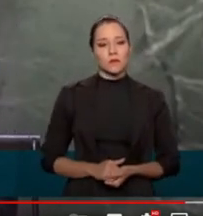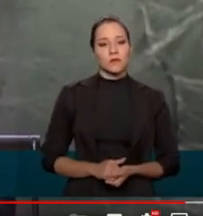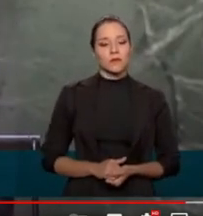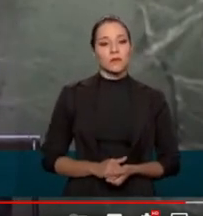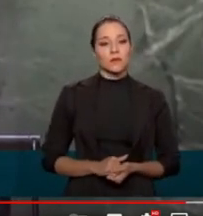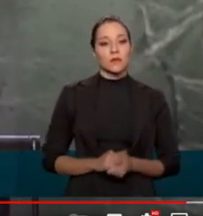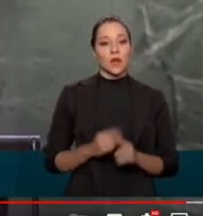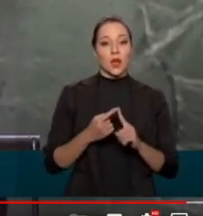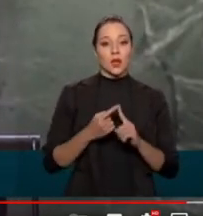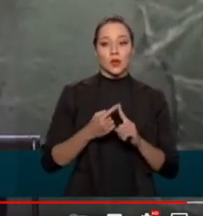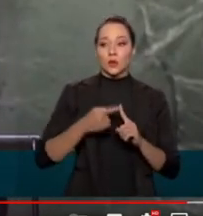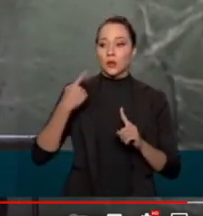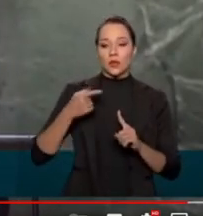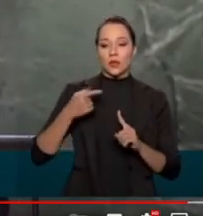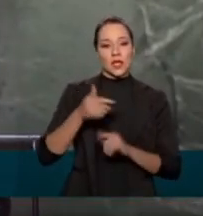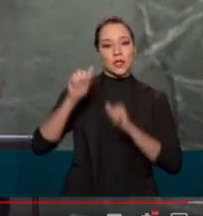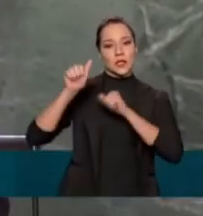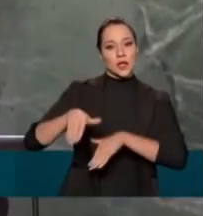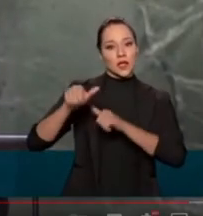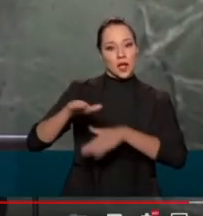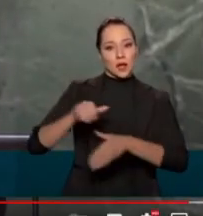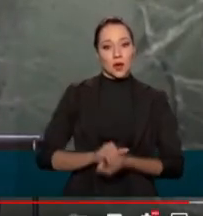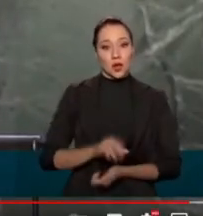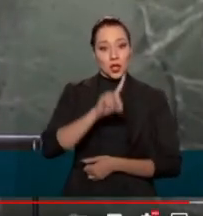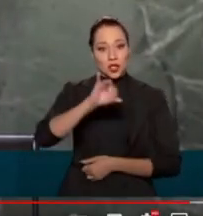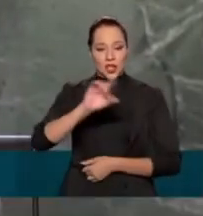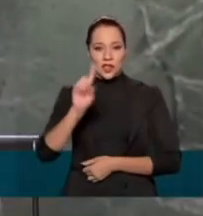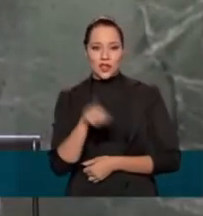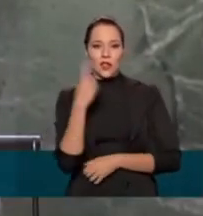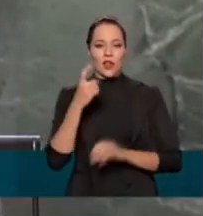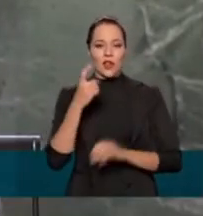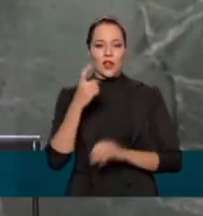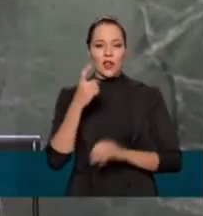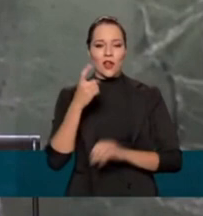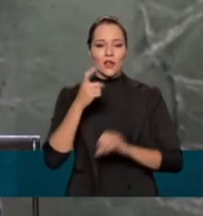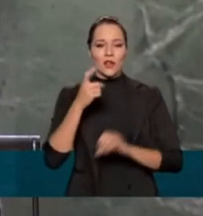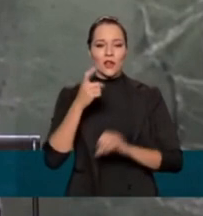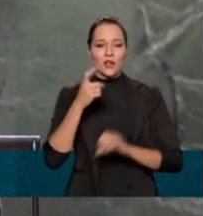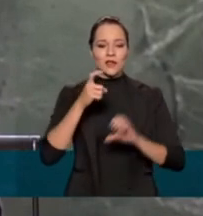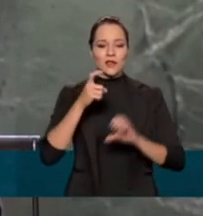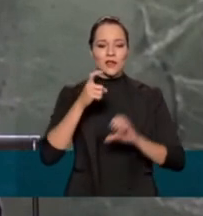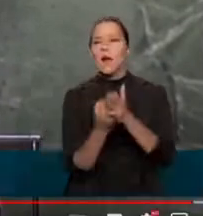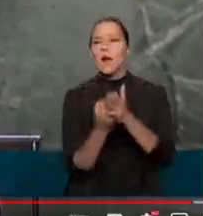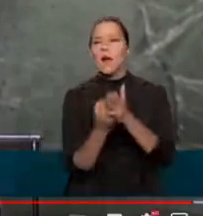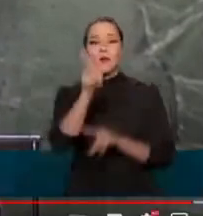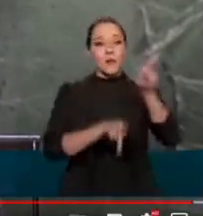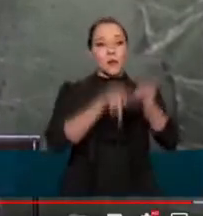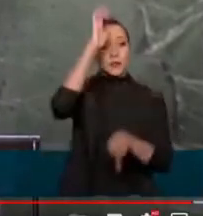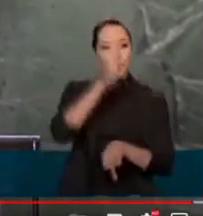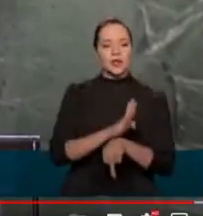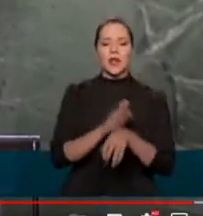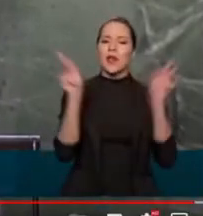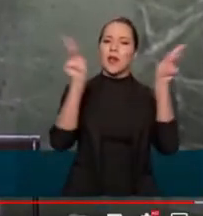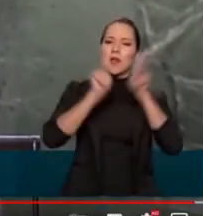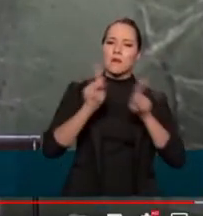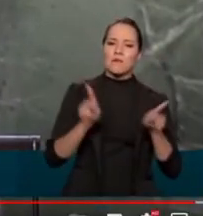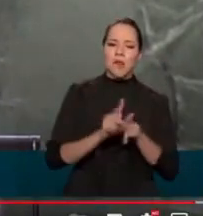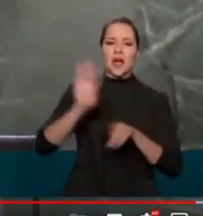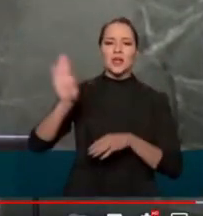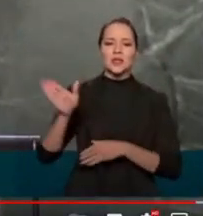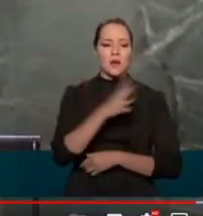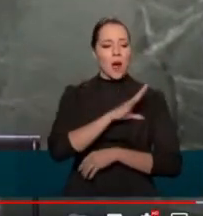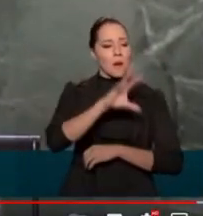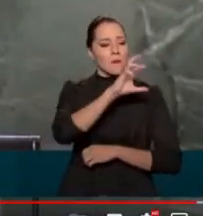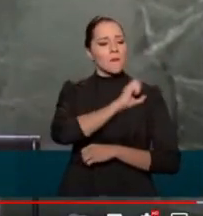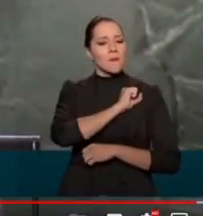no último Sete de Setembro data da nossa Independência milhões de brasileiros de forma pacífica e